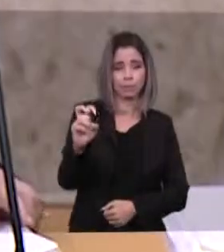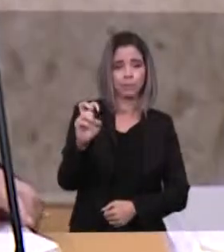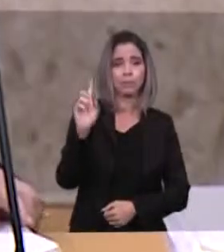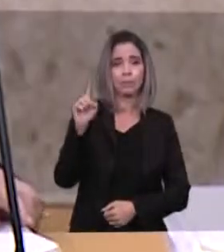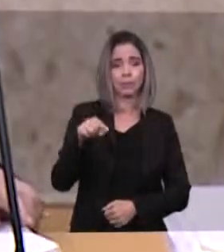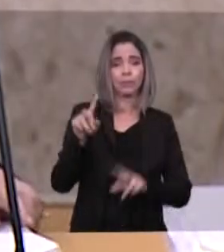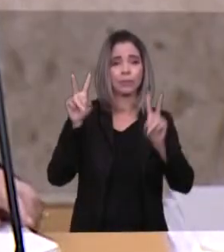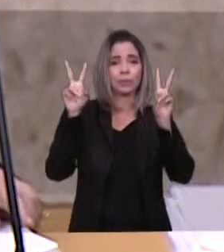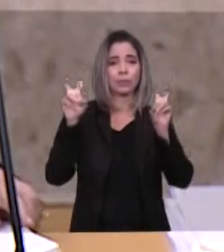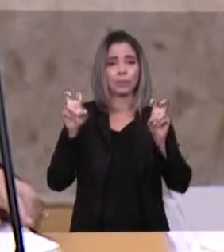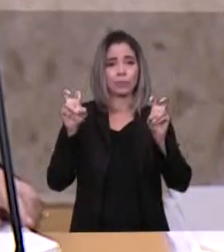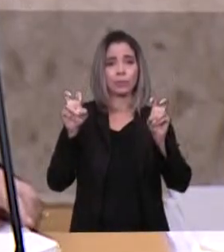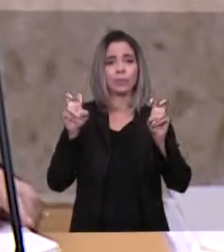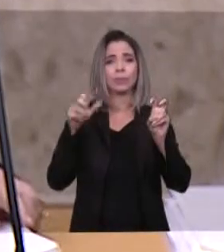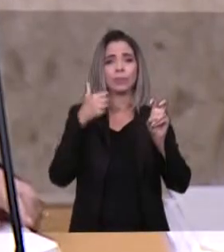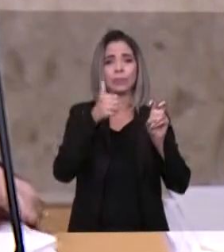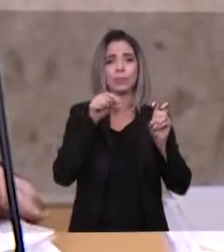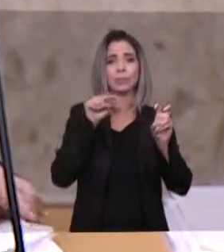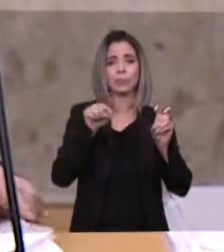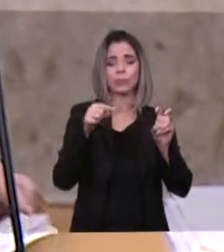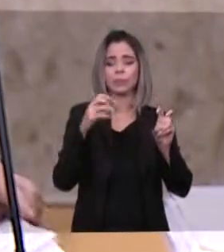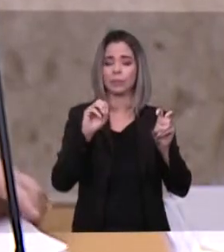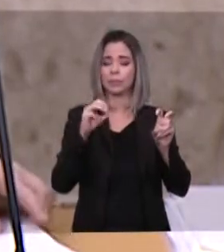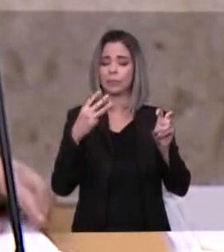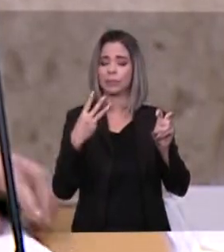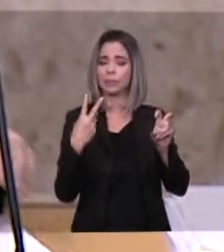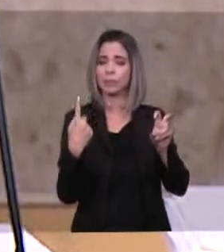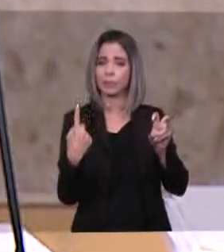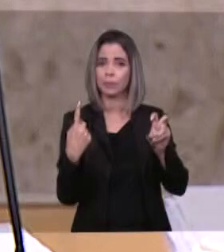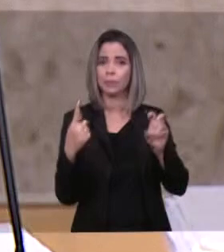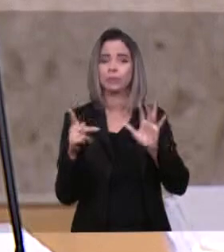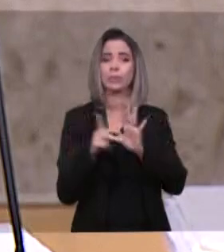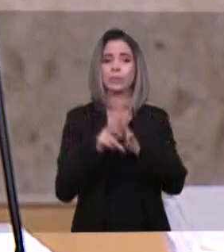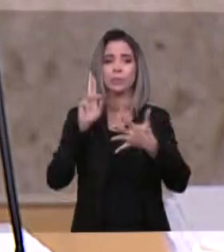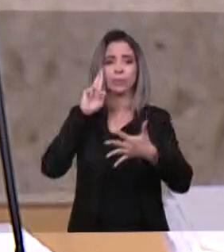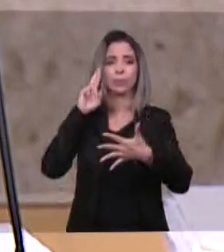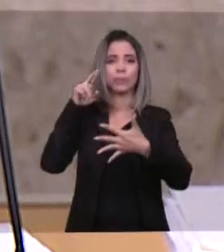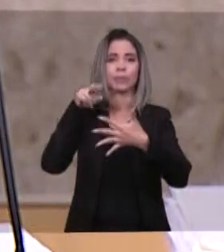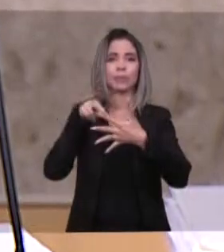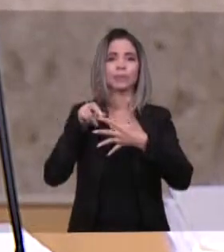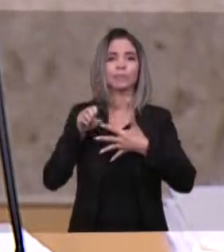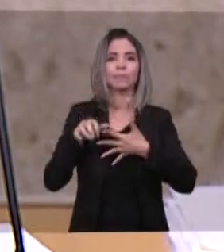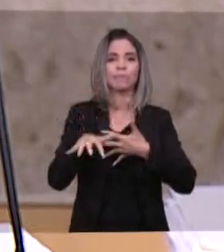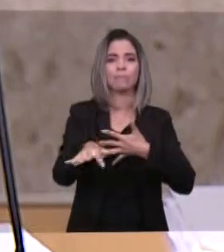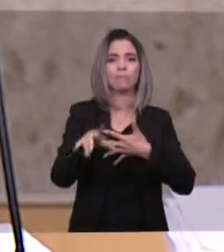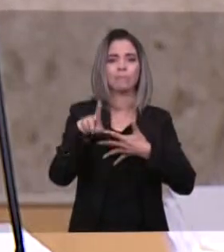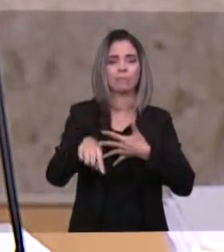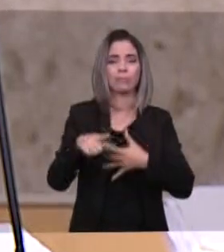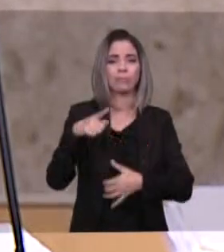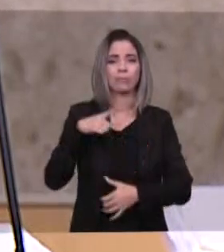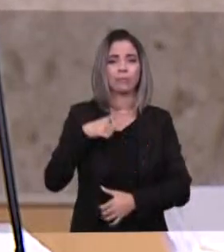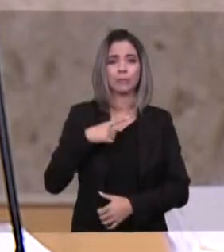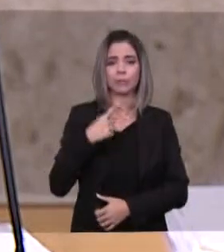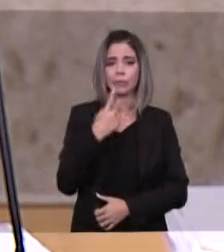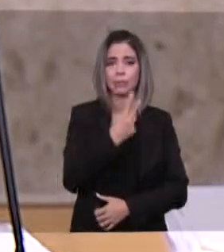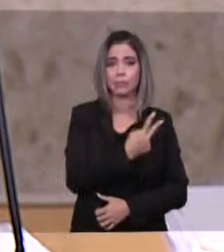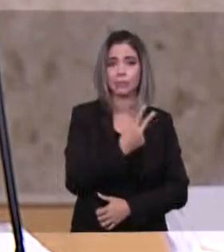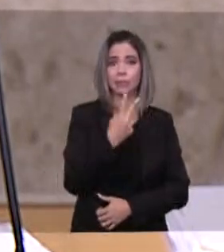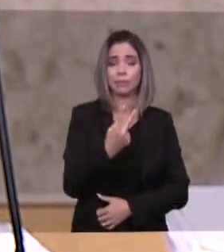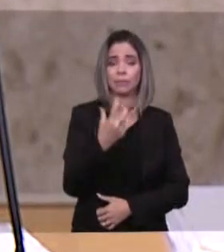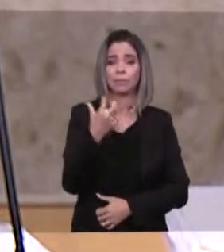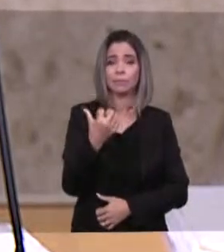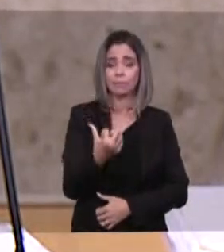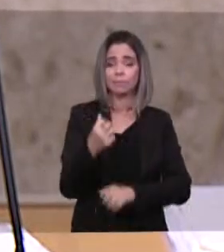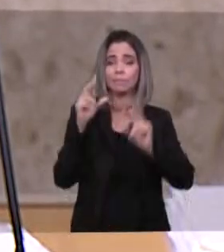1.017.365, relativo ao tema 1.031 da repercussão geral, em que há 226